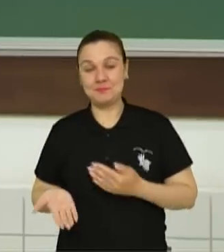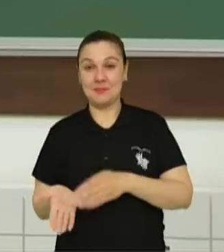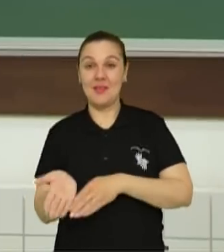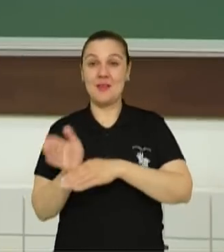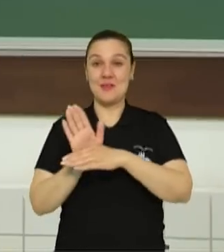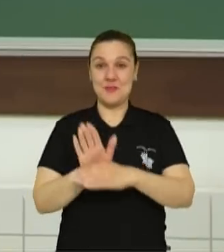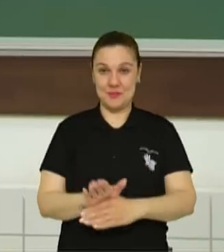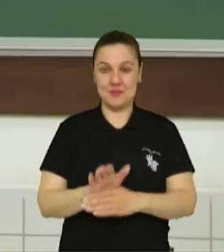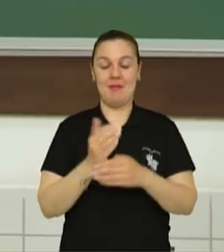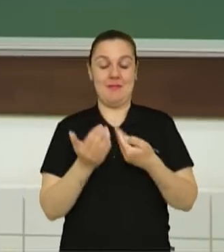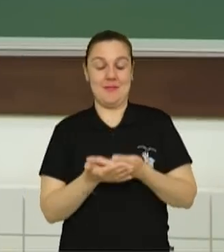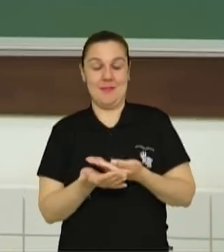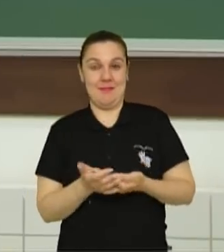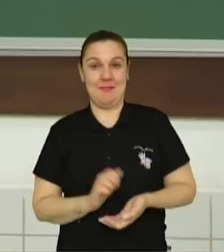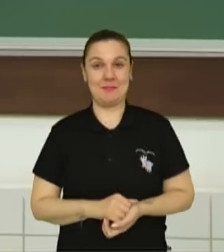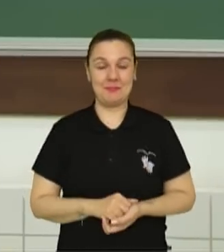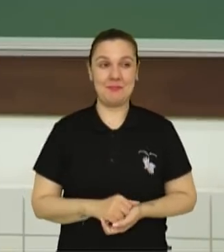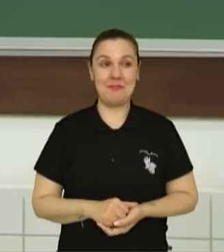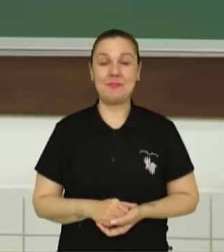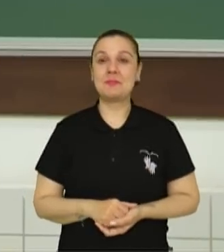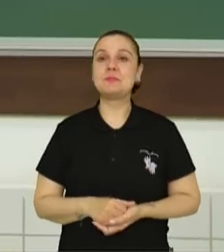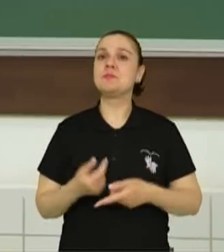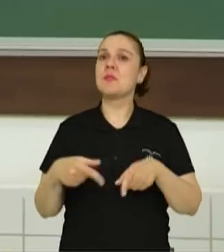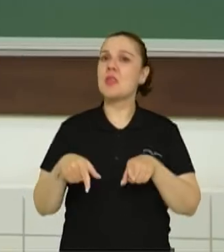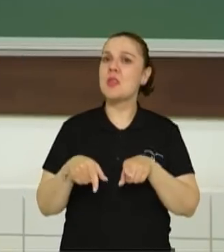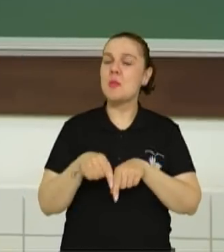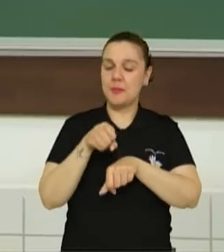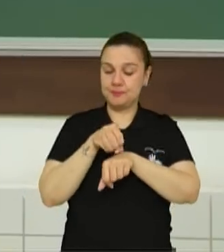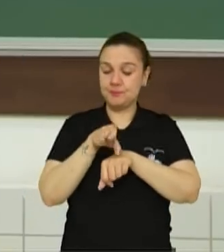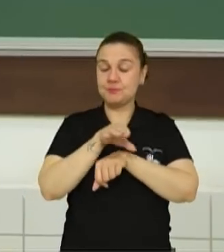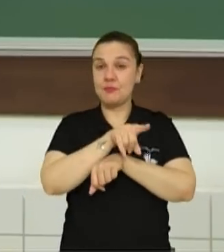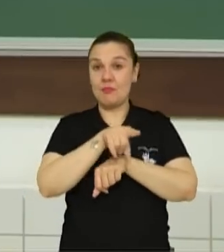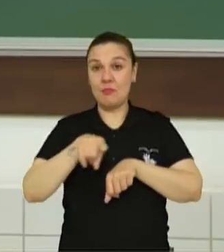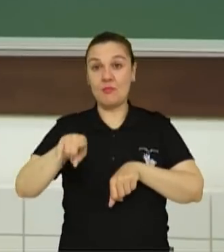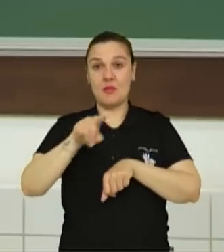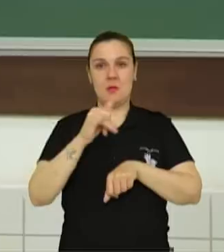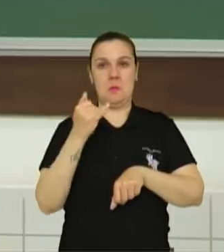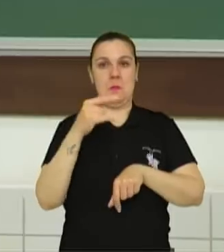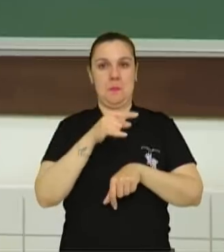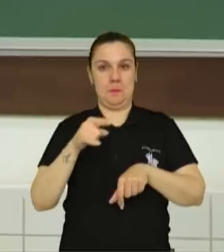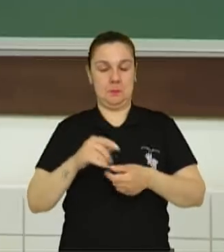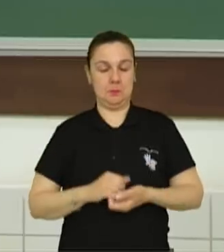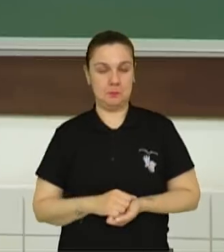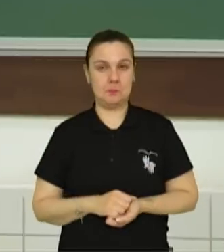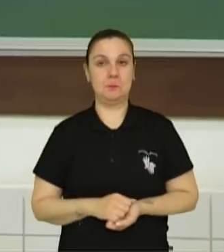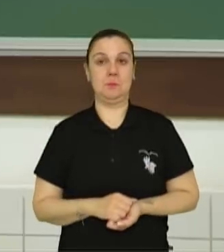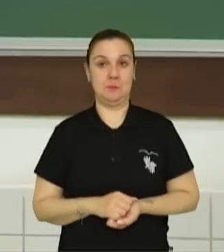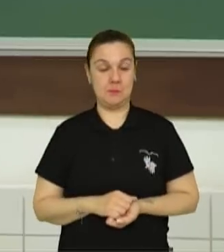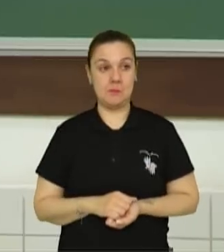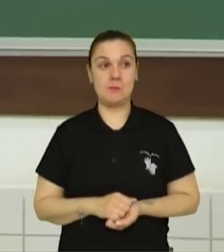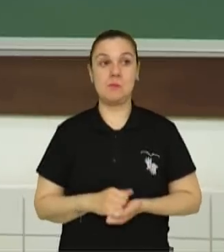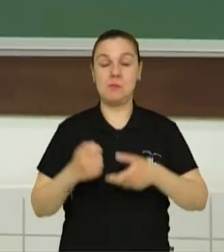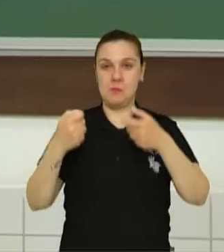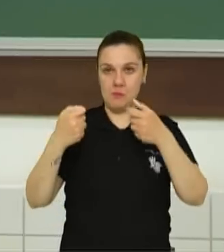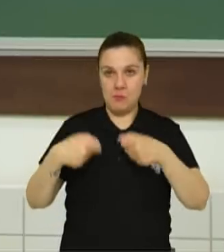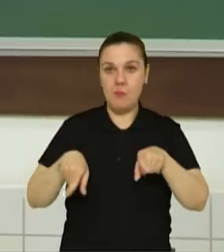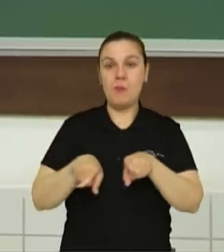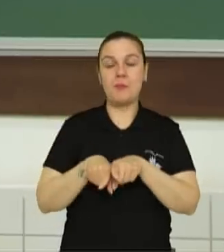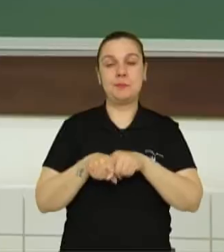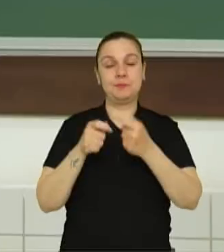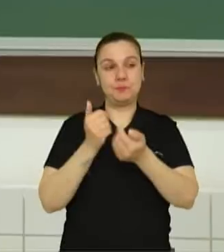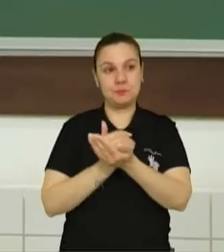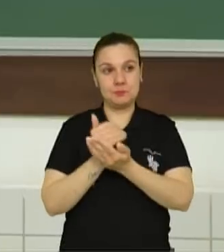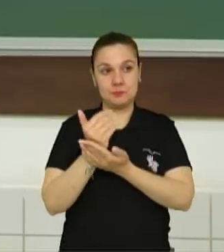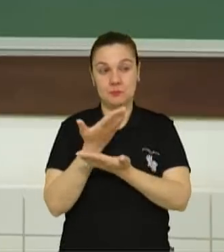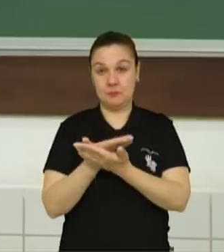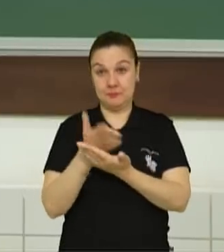auxiliar aqui na nossa aula. E também eu quero dar um recadinho, alguns recadinhos bem importantes, né, que nós sempre damos aqui no início